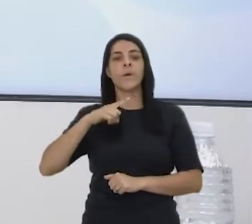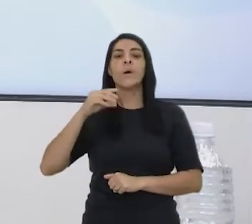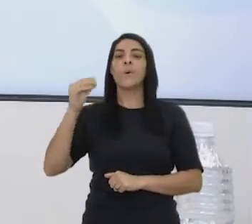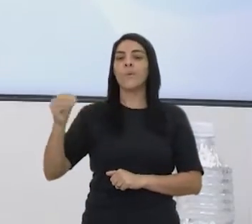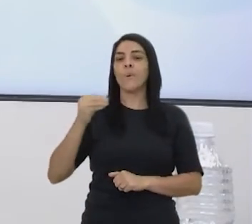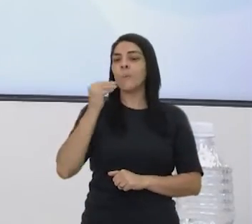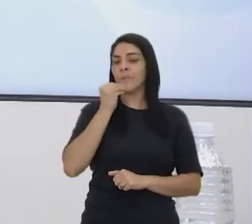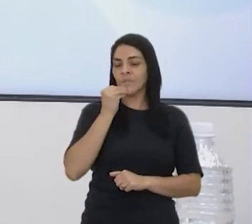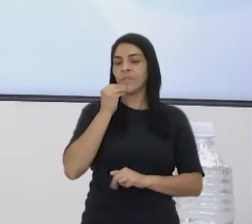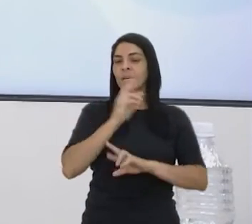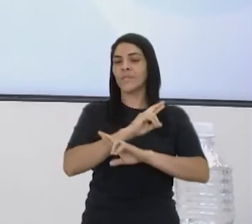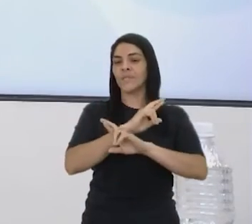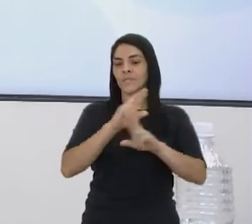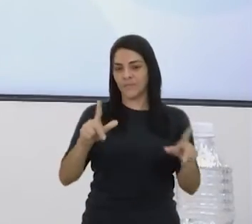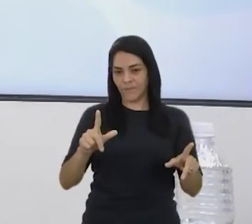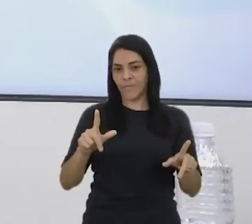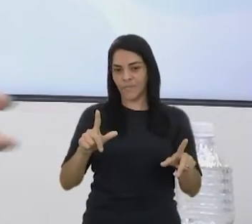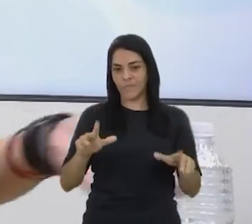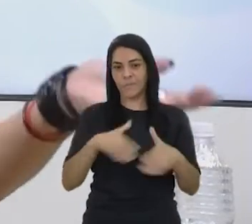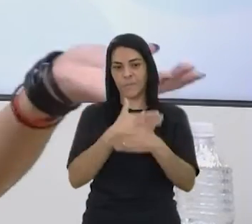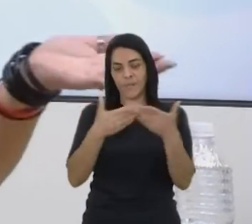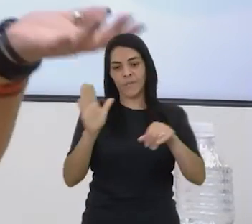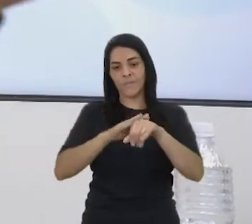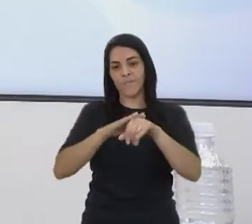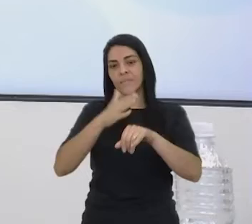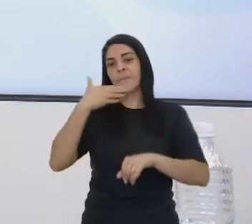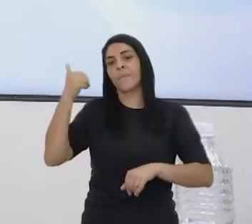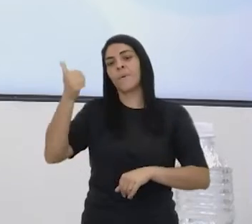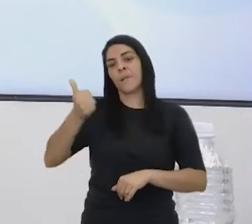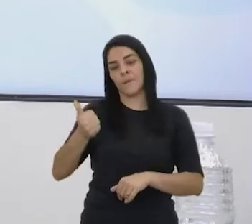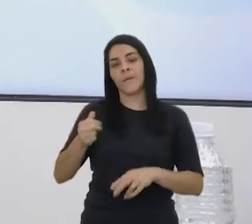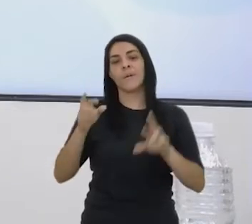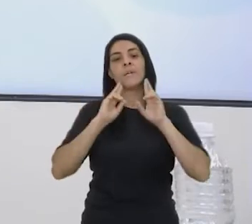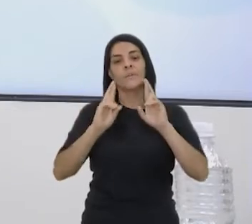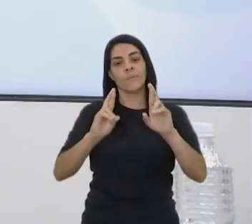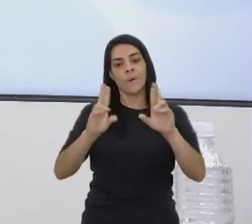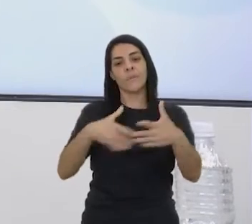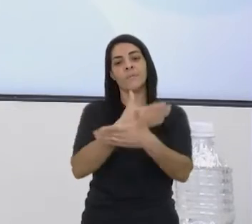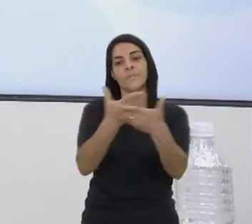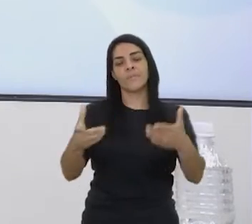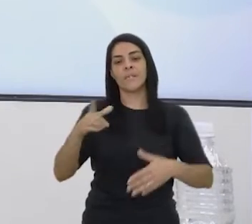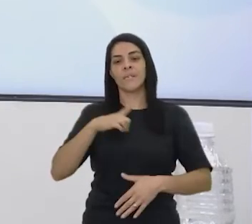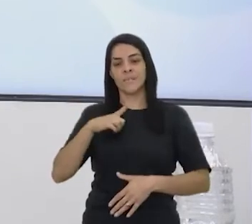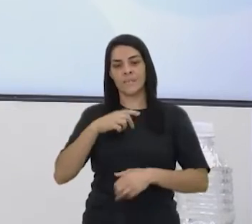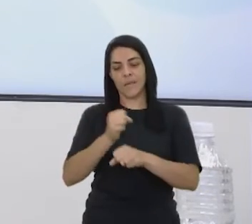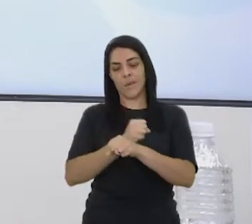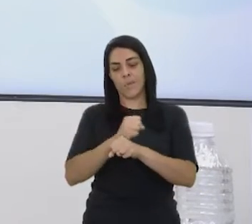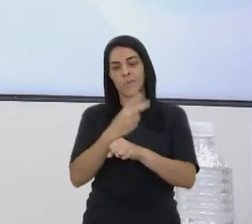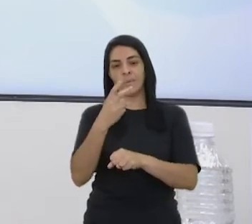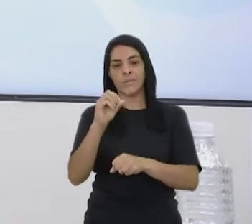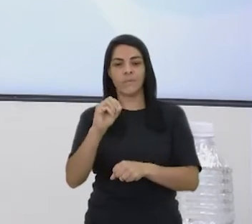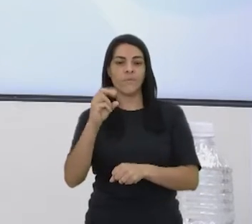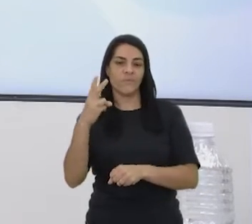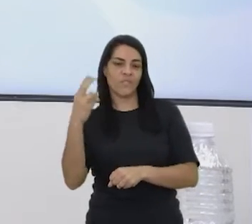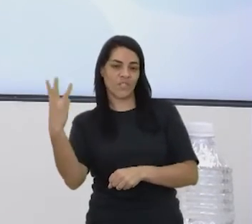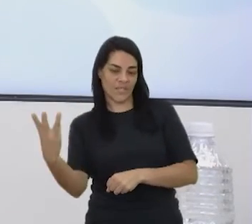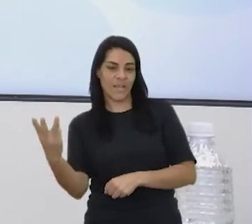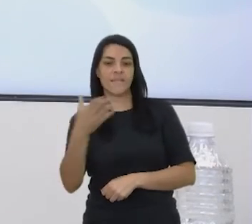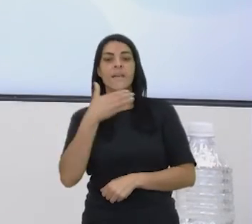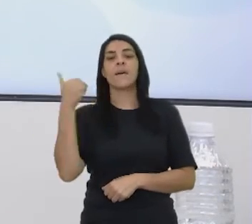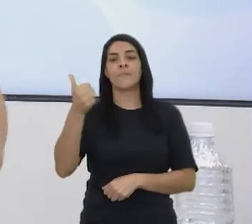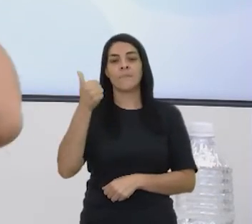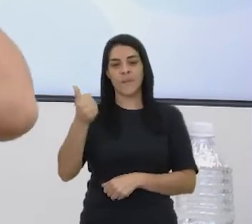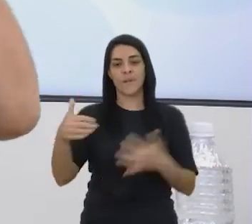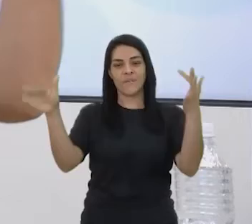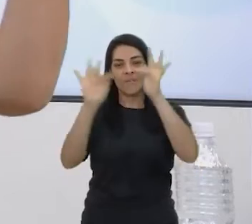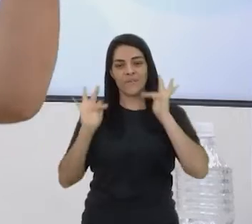quem a melhor versão de você mesmo Espero que vocês tenham aí um ótimo começo de ano letivo eu tô muito feliz de estar com vocês de